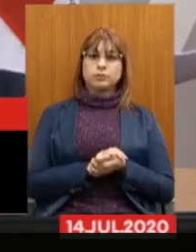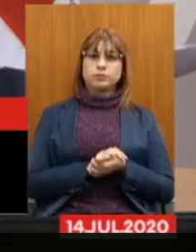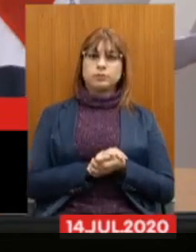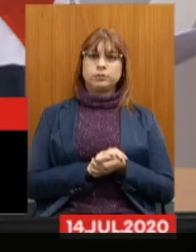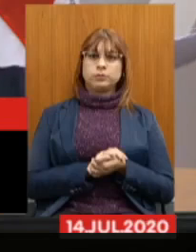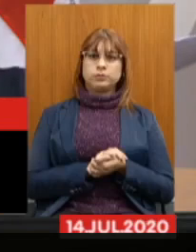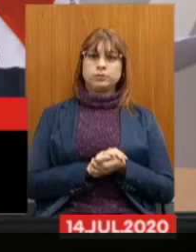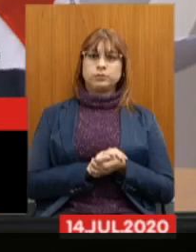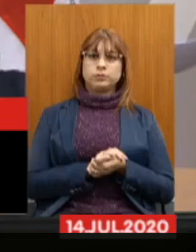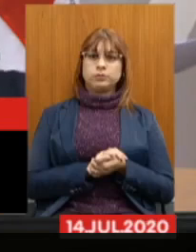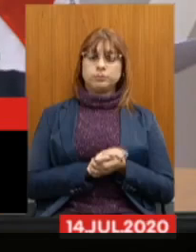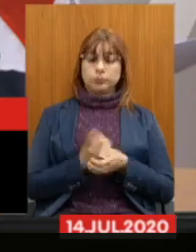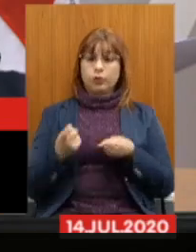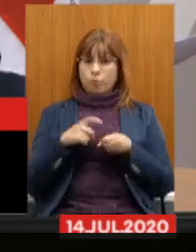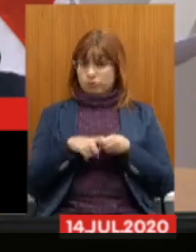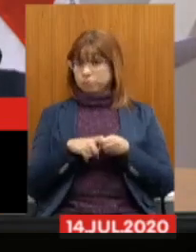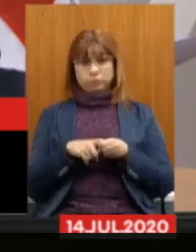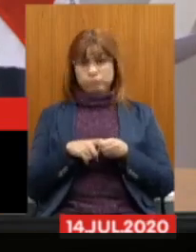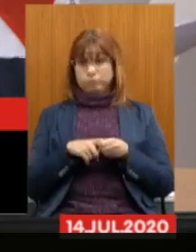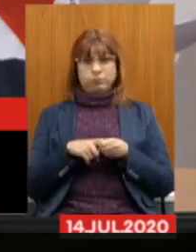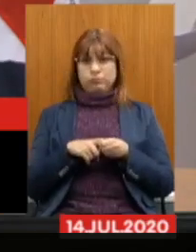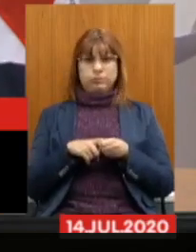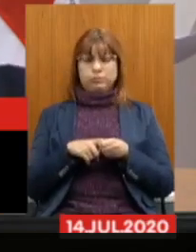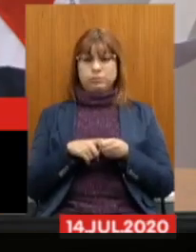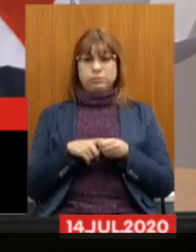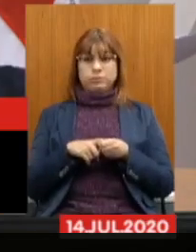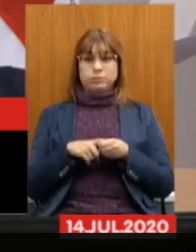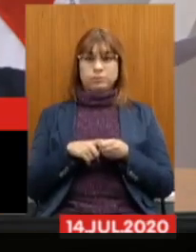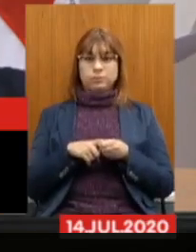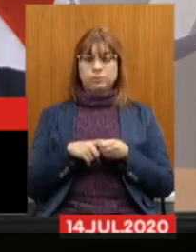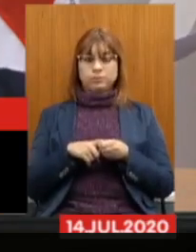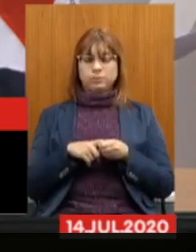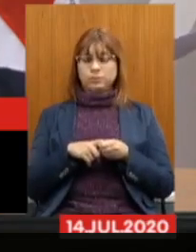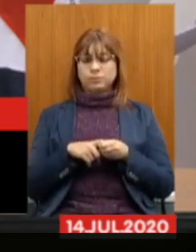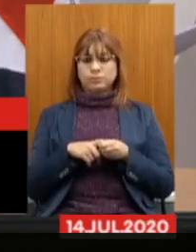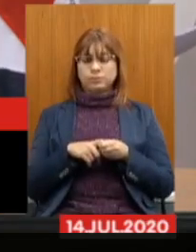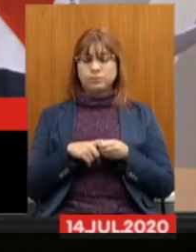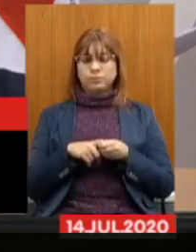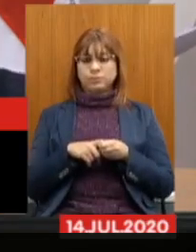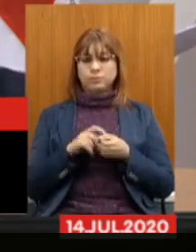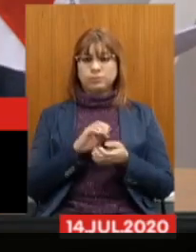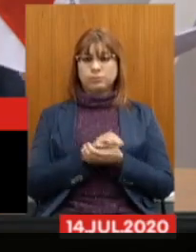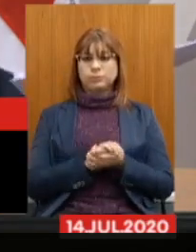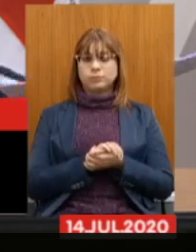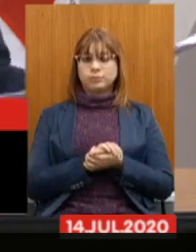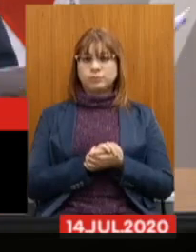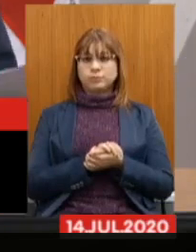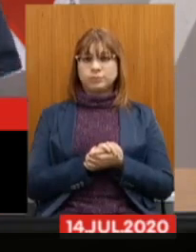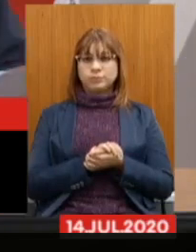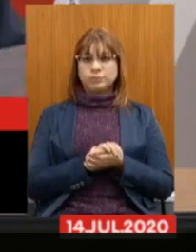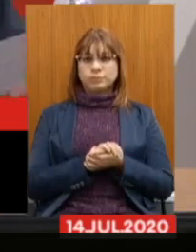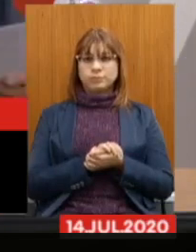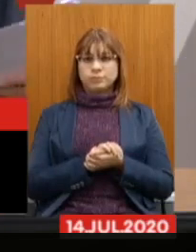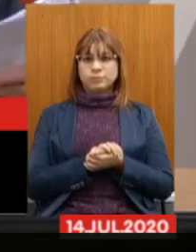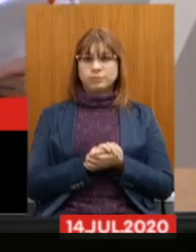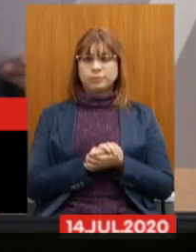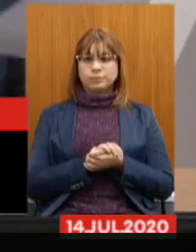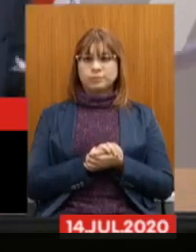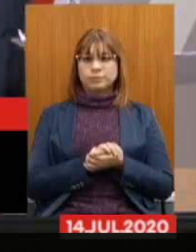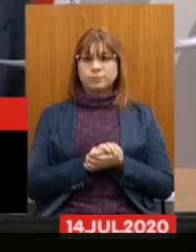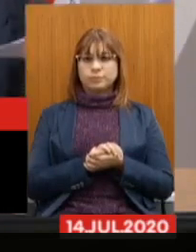não tem retorno. Não temos direito adquirido nessa parte. Na parte